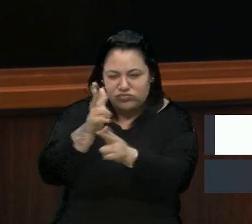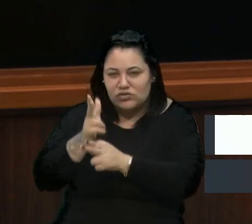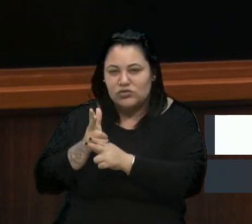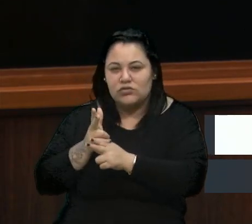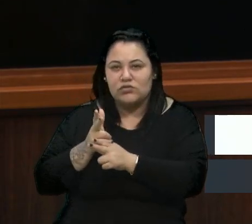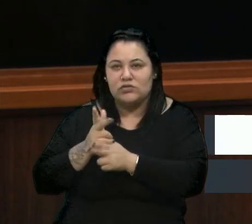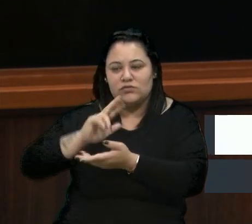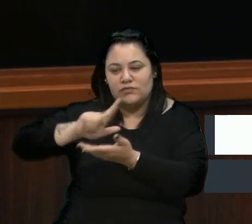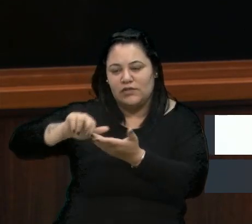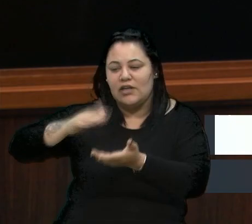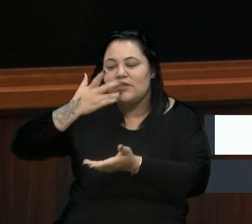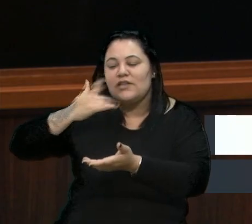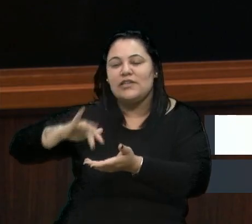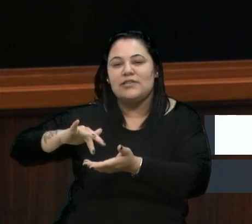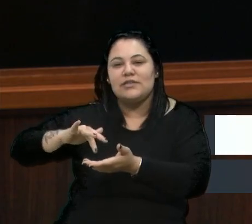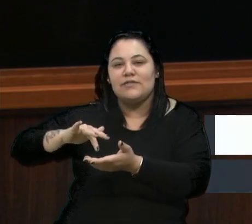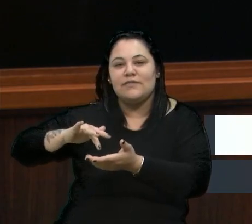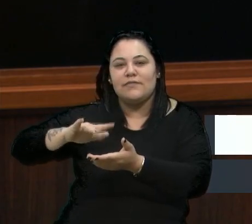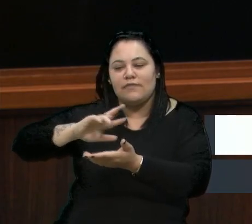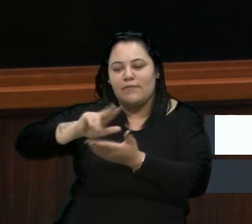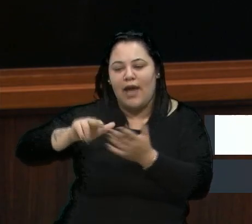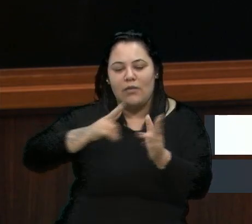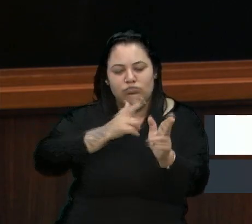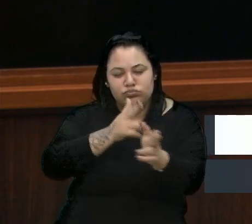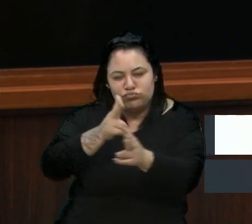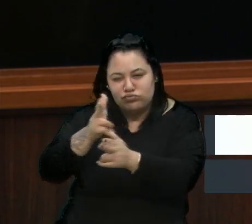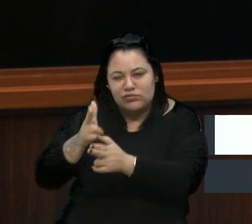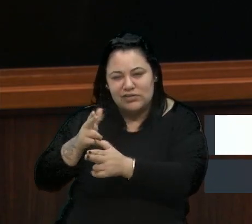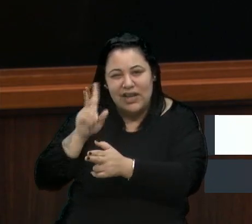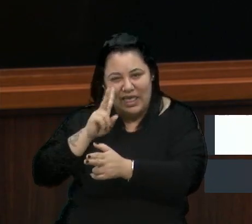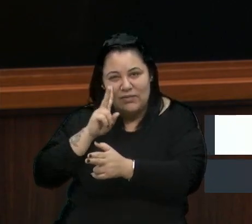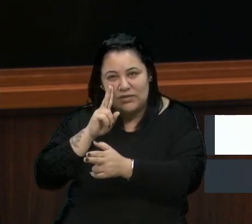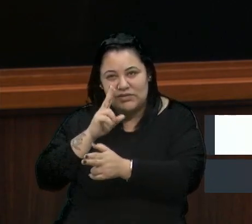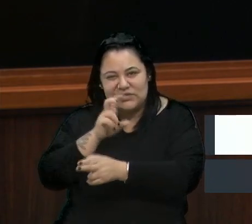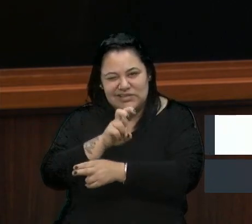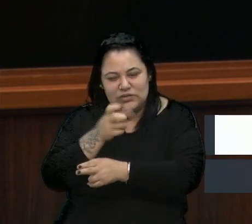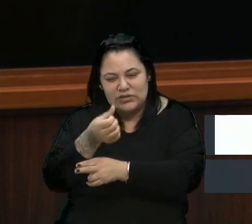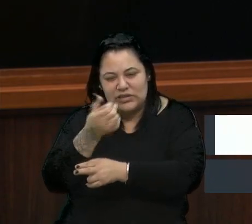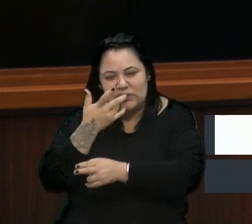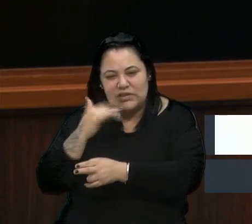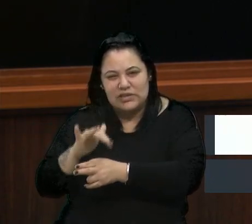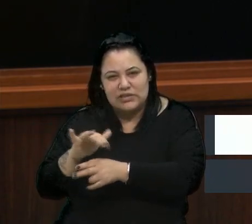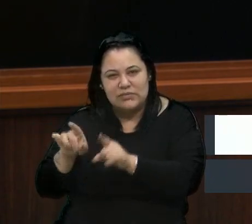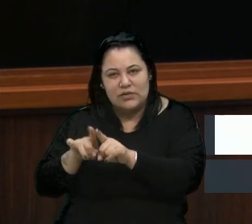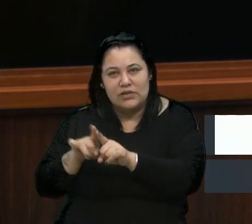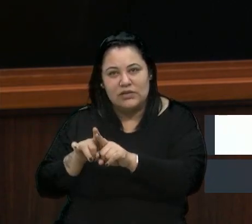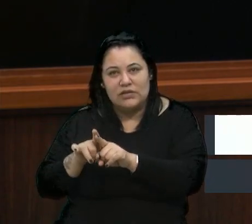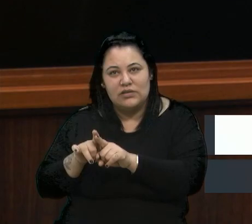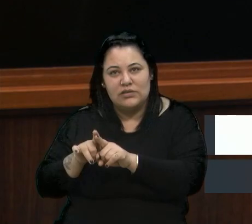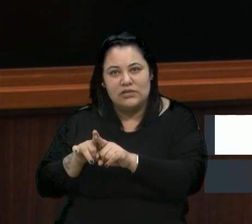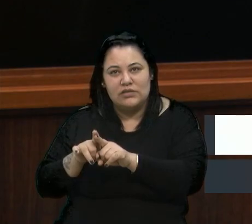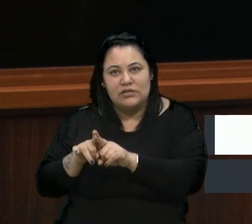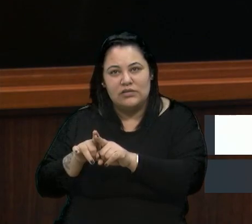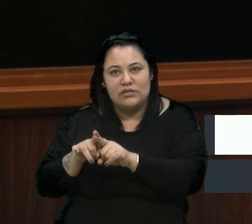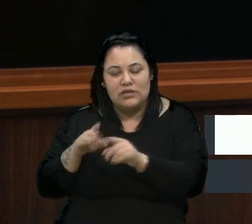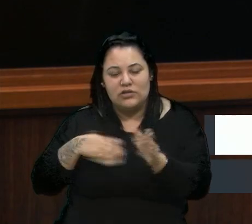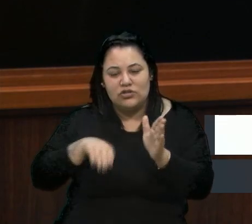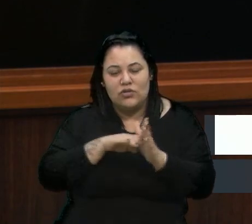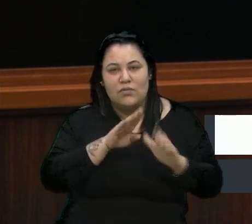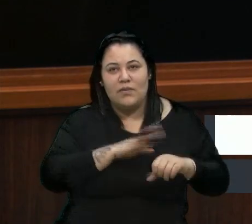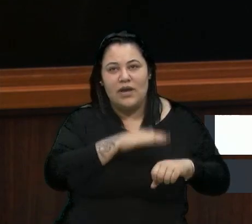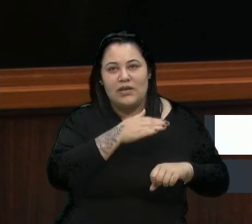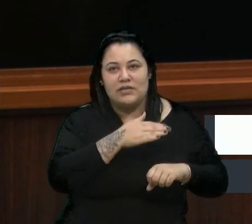várias crianças foram assassinadas, se eu não me engano, 5, 6 crianças, ele chegou mais tarde para